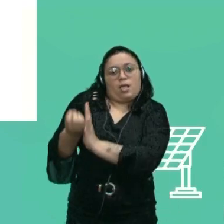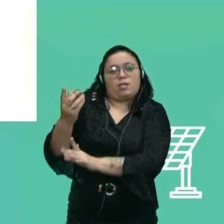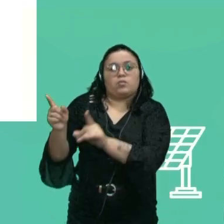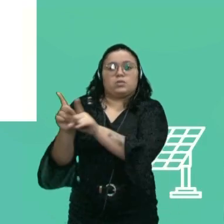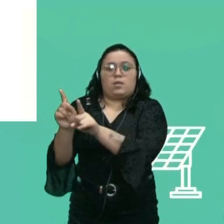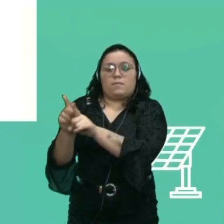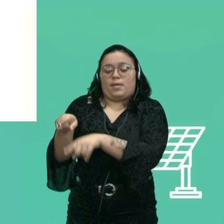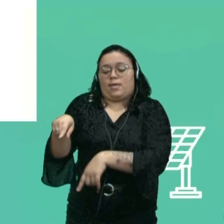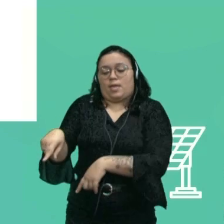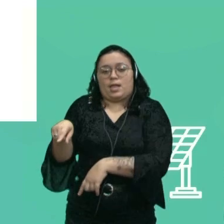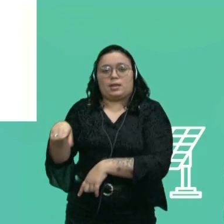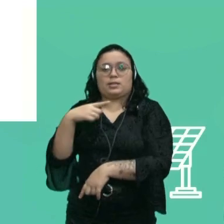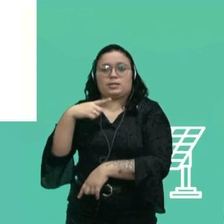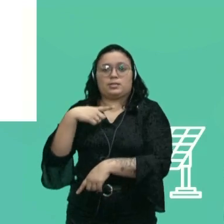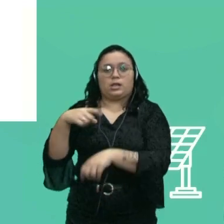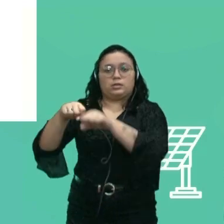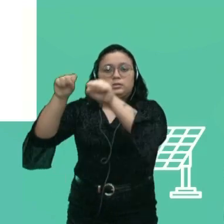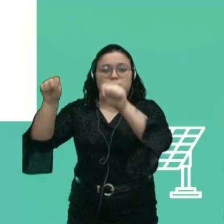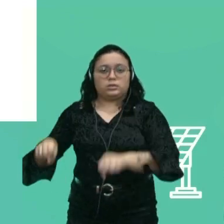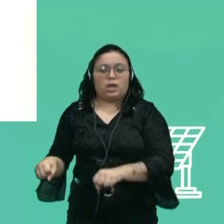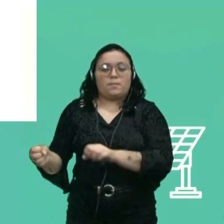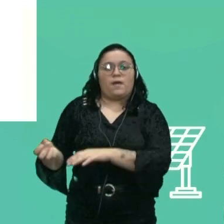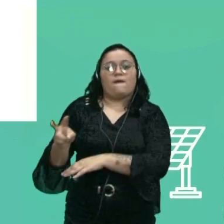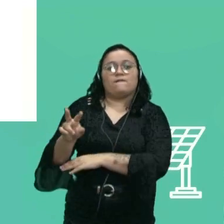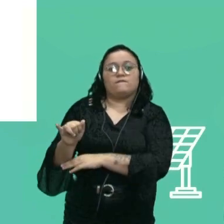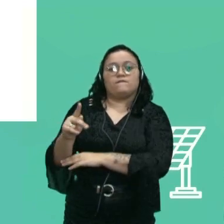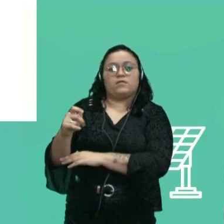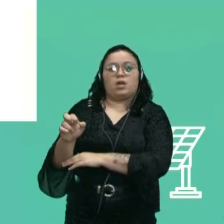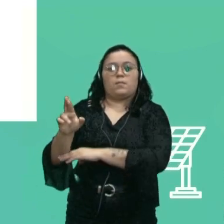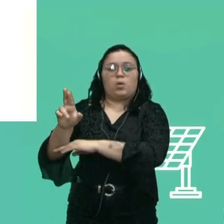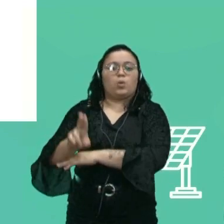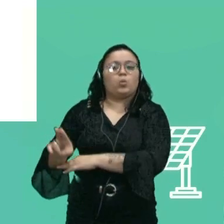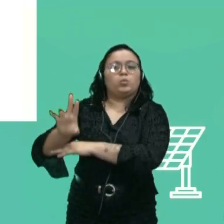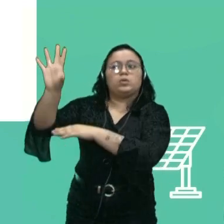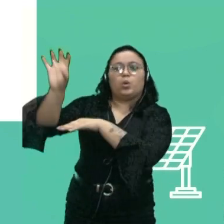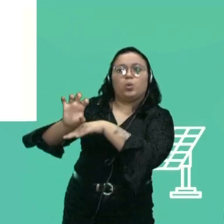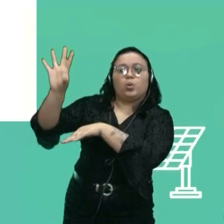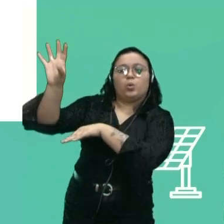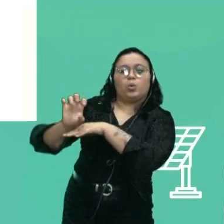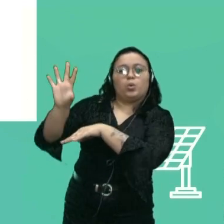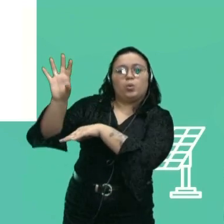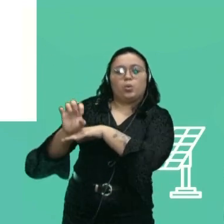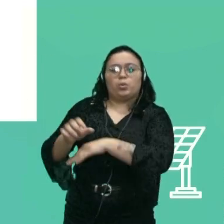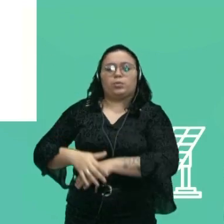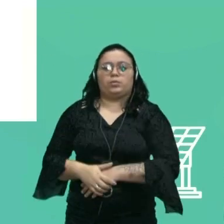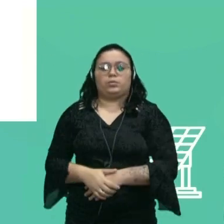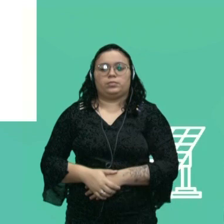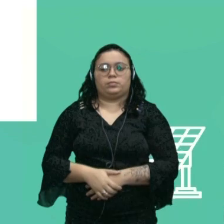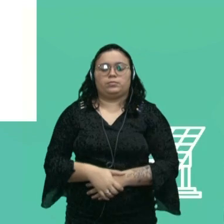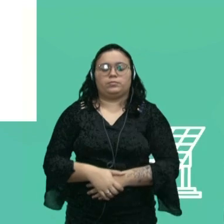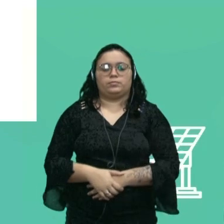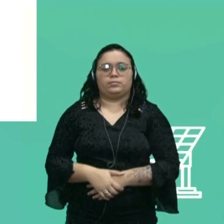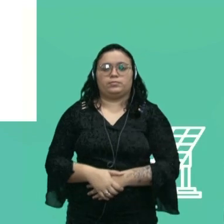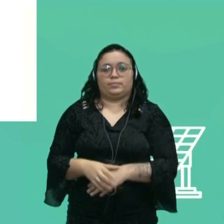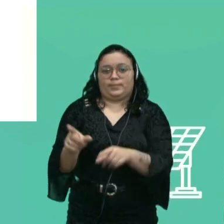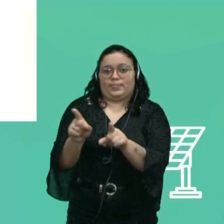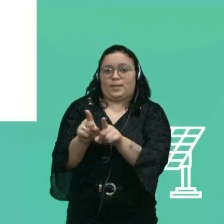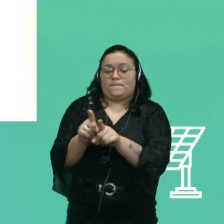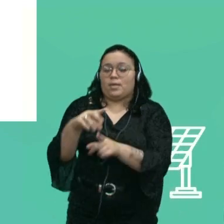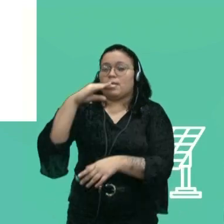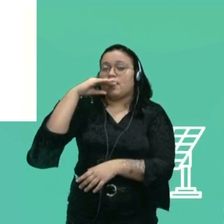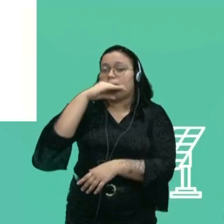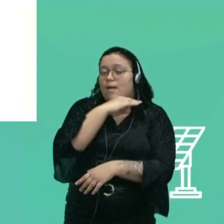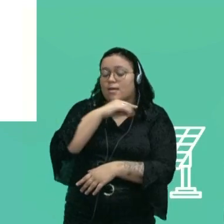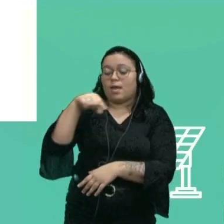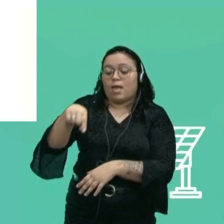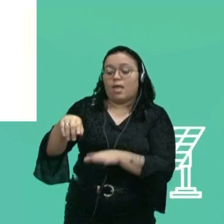direita, nós temos o sistema de reforma a vapor solar, onde um concentrador parabólico aquece a área em um receiver